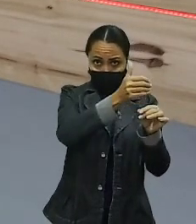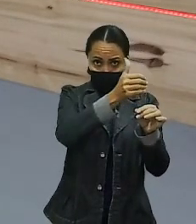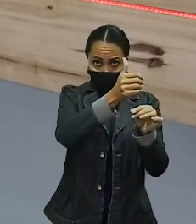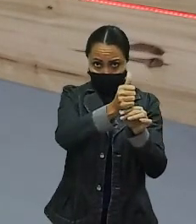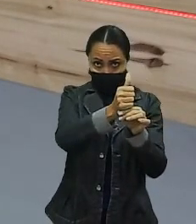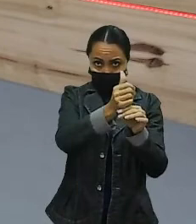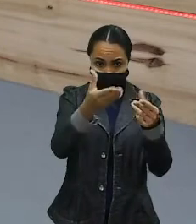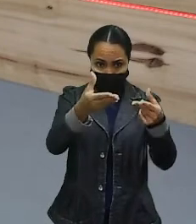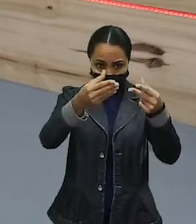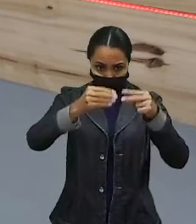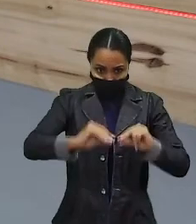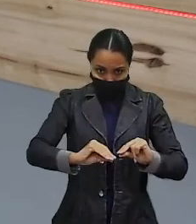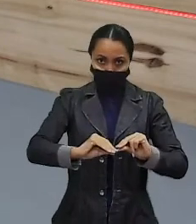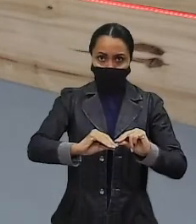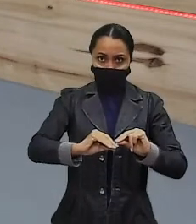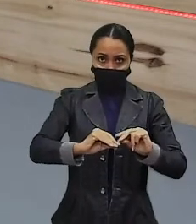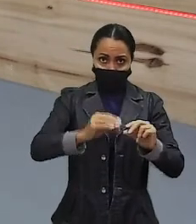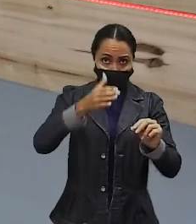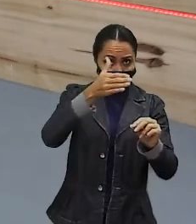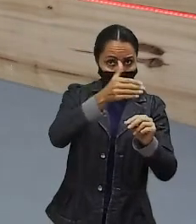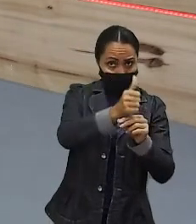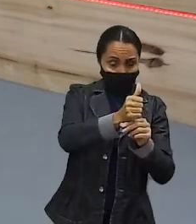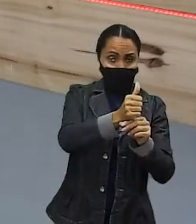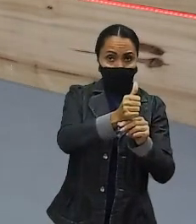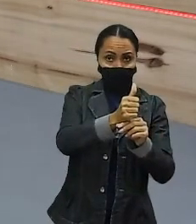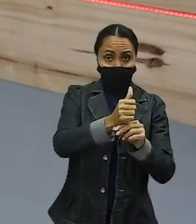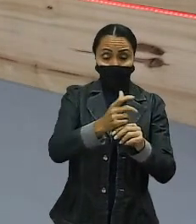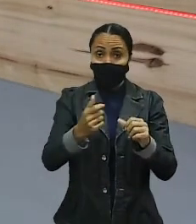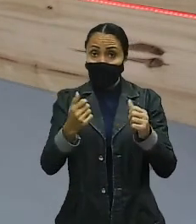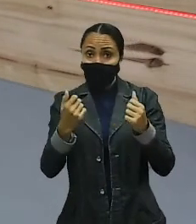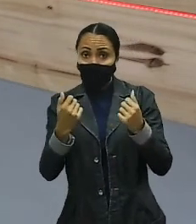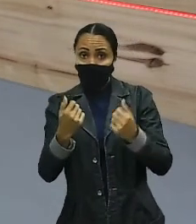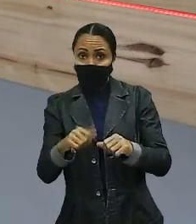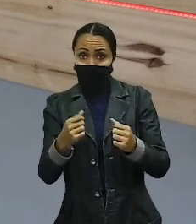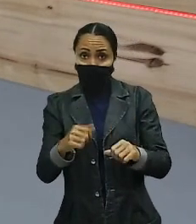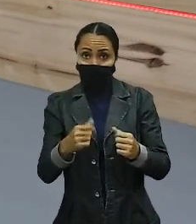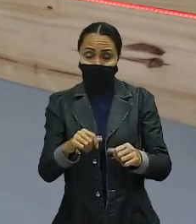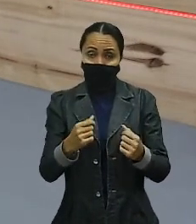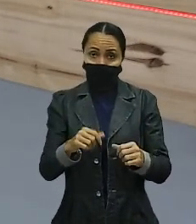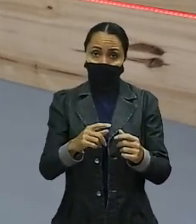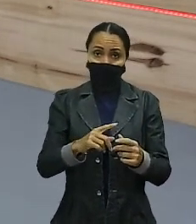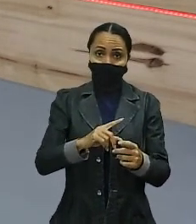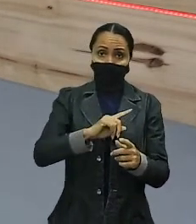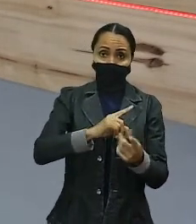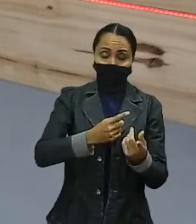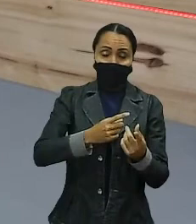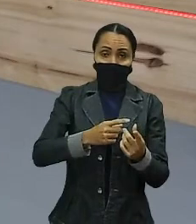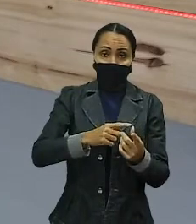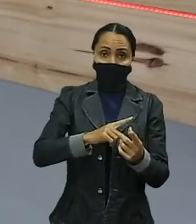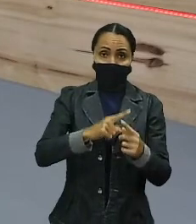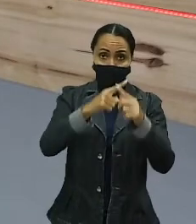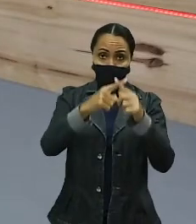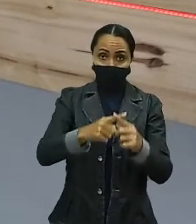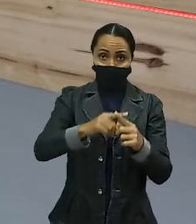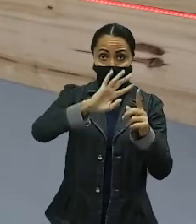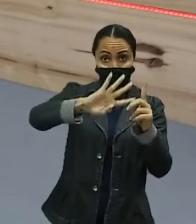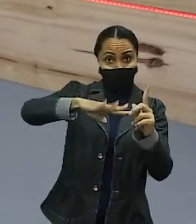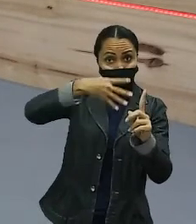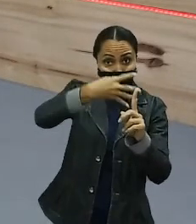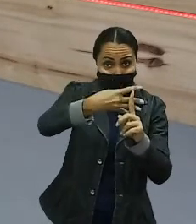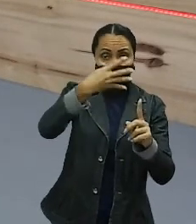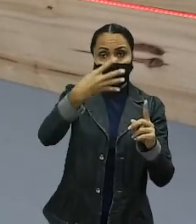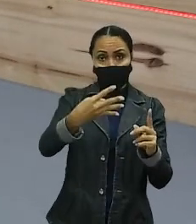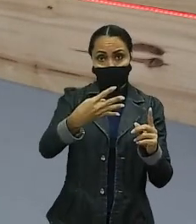é dobrado e grampeado no meio, eu preciso que ele seja múltiplo de 4. Então, 8 é o dobro, tá bom?